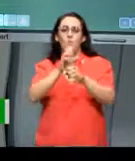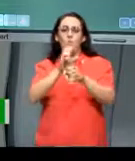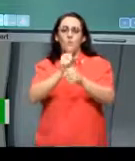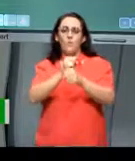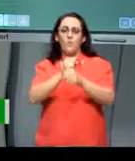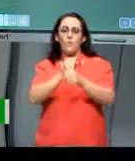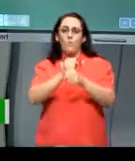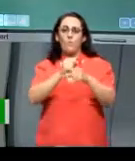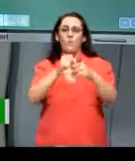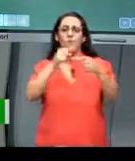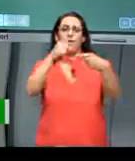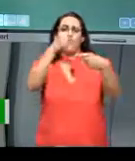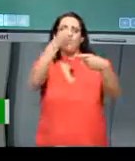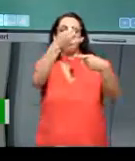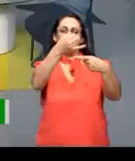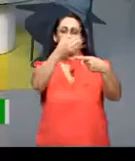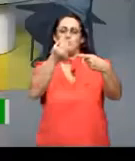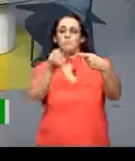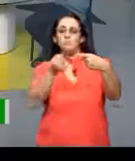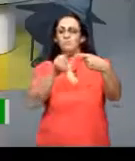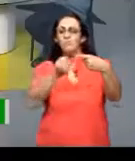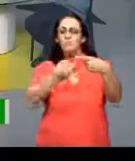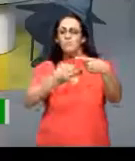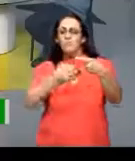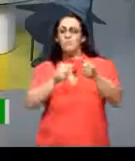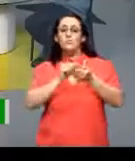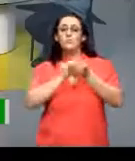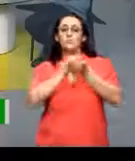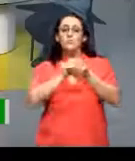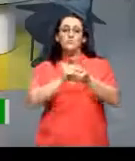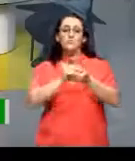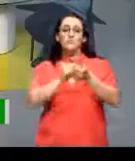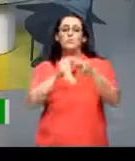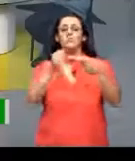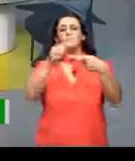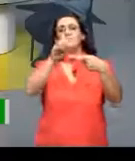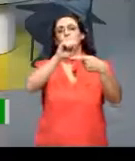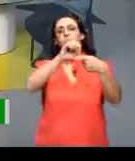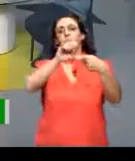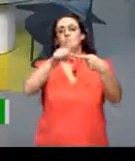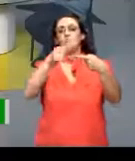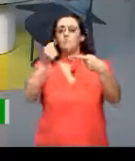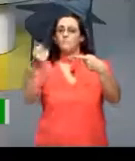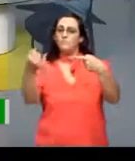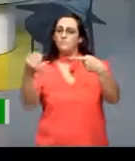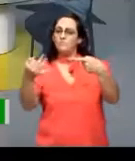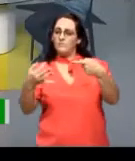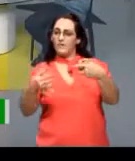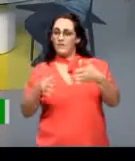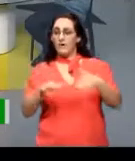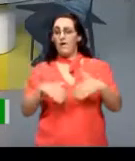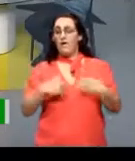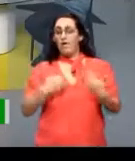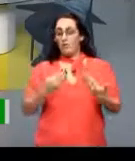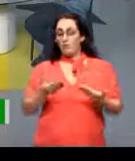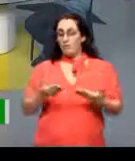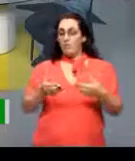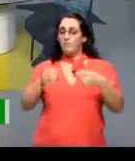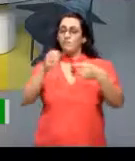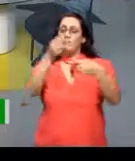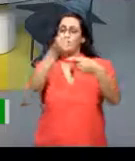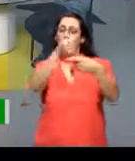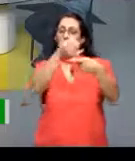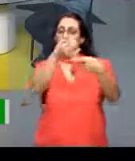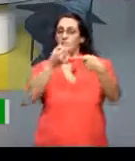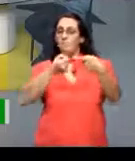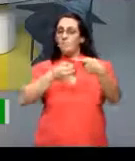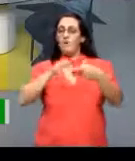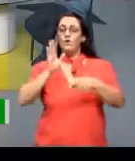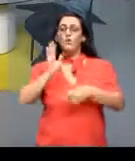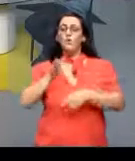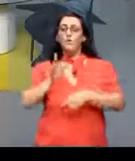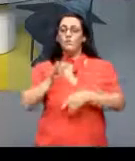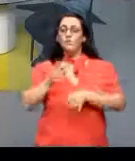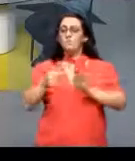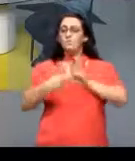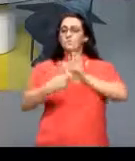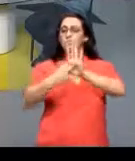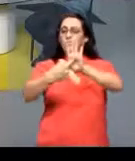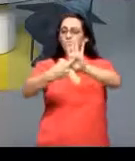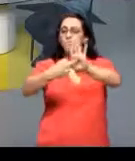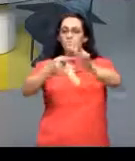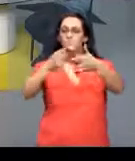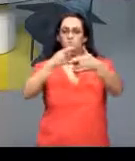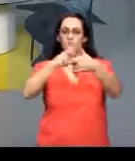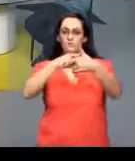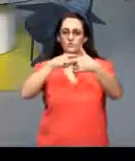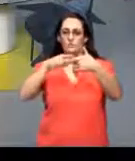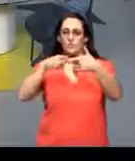decimais? Fração já já indica a divisão, não é mesmo? Então, se eu tiver uma